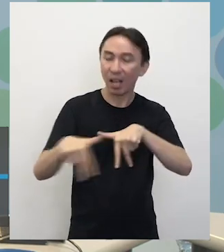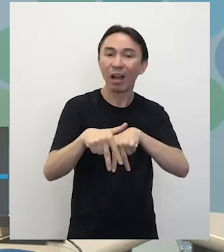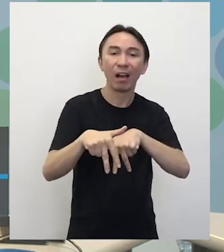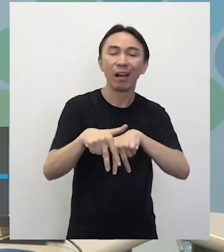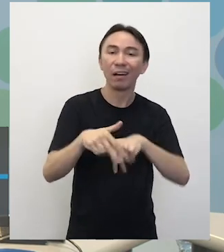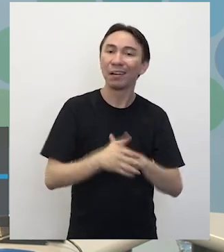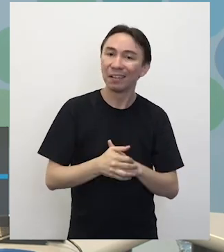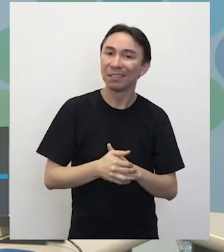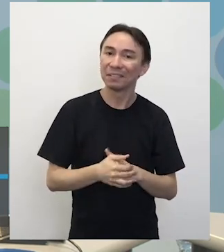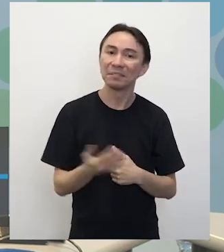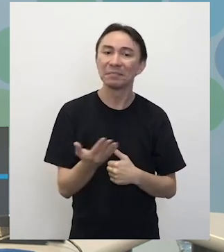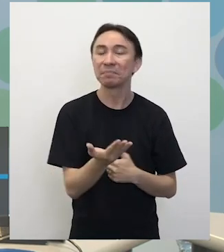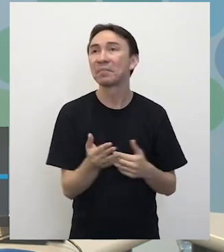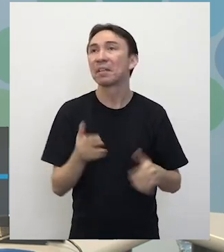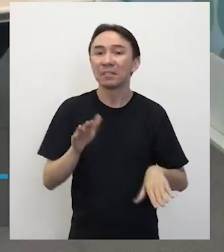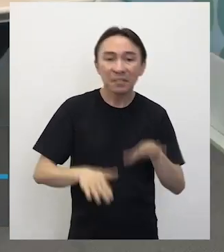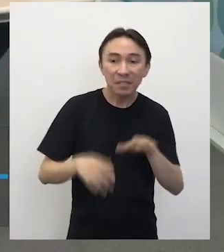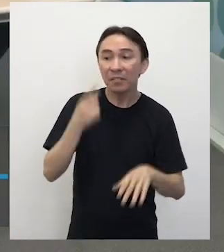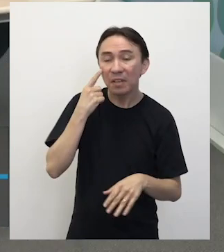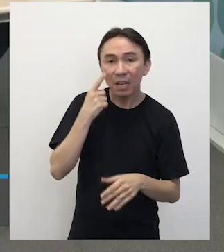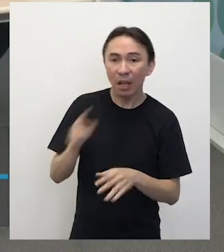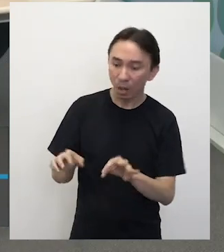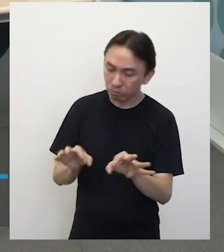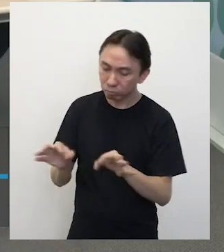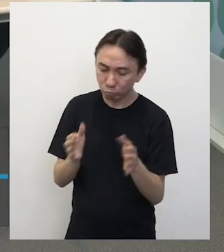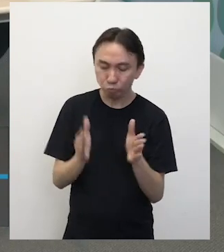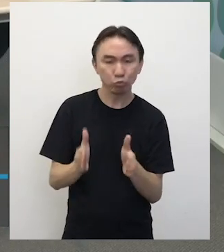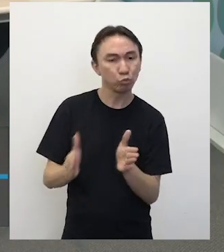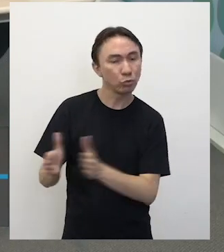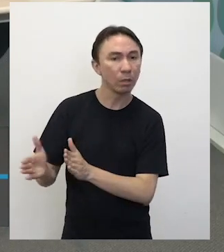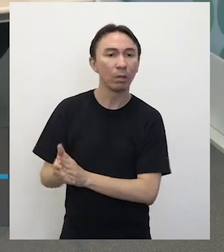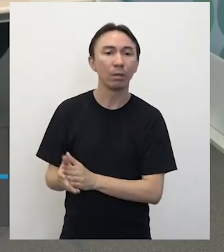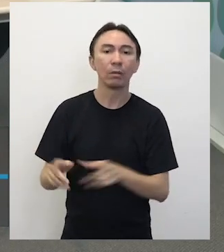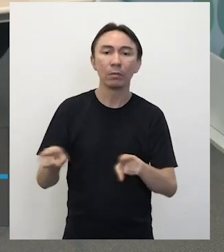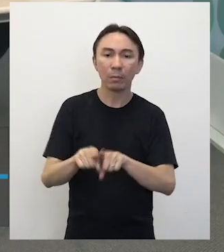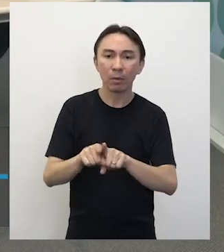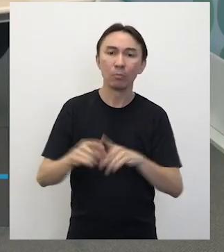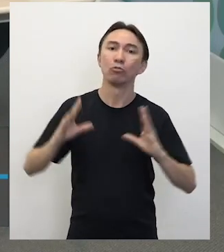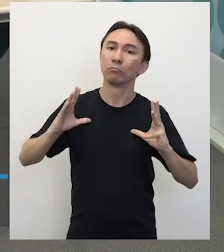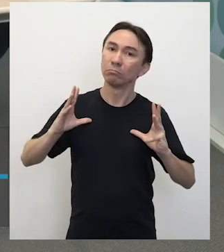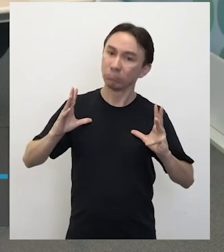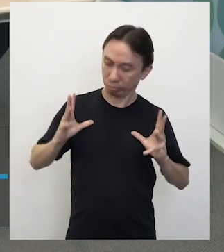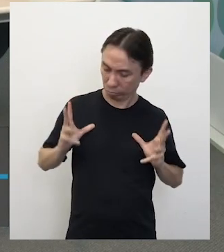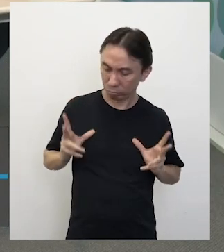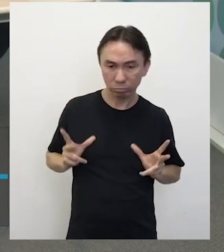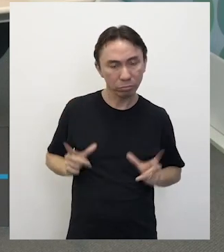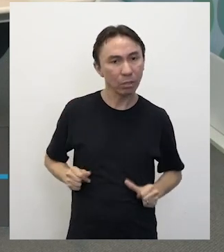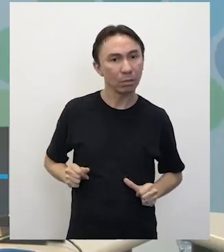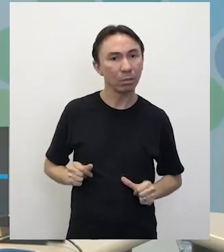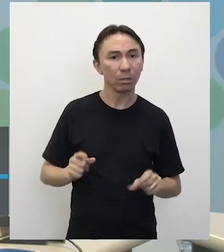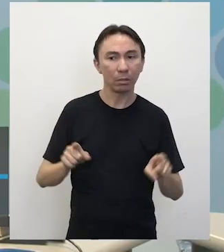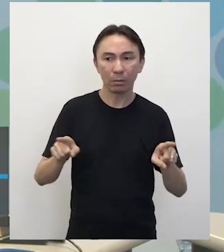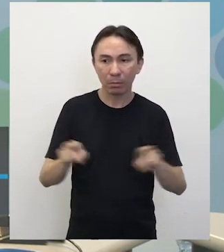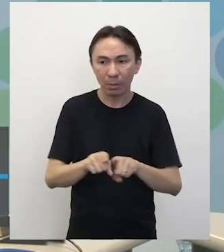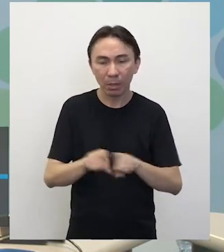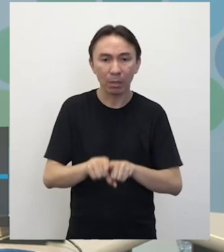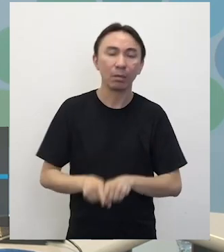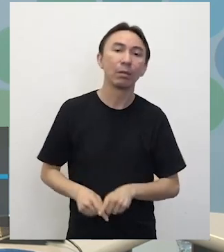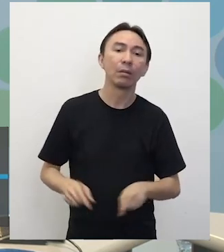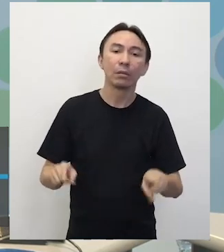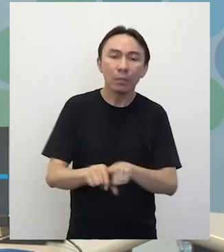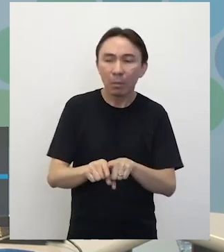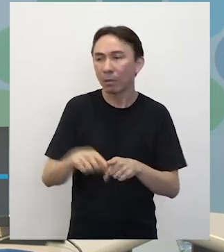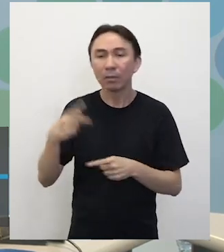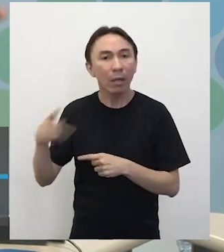via a questão da limpeza depois, né? Por que não? A gente via a questão da criatividade.